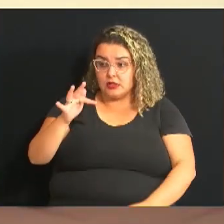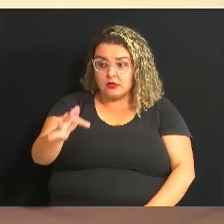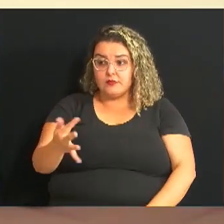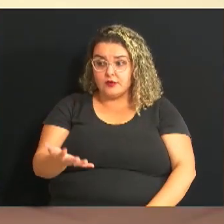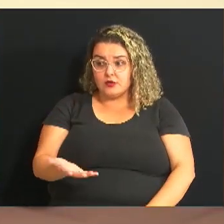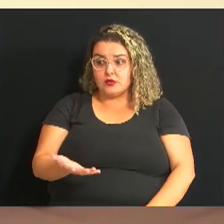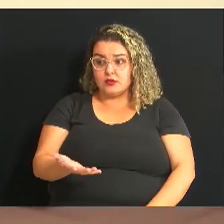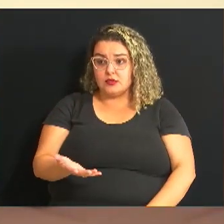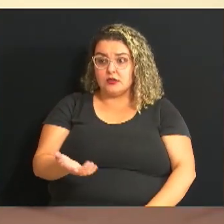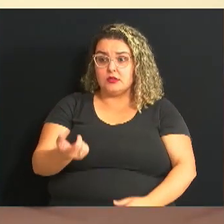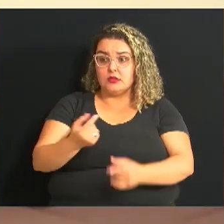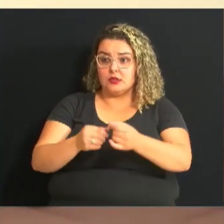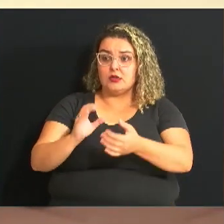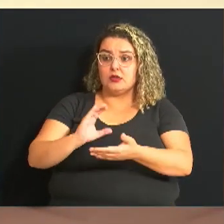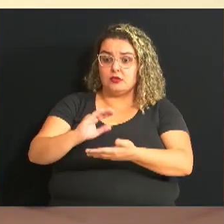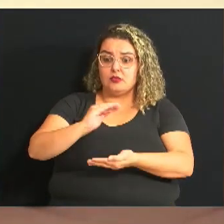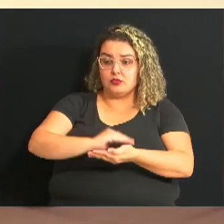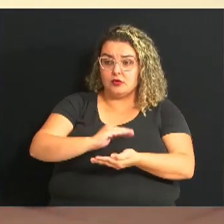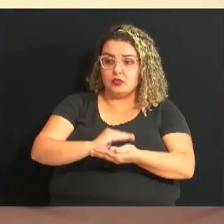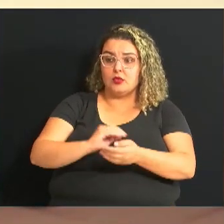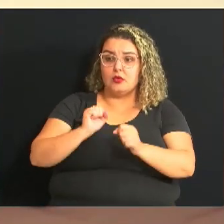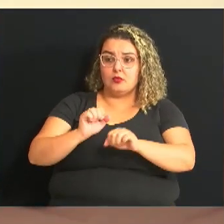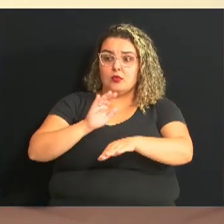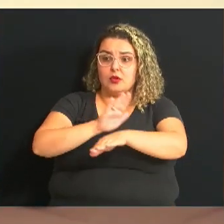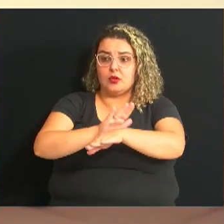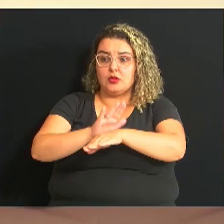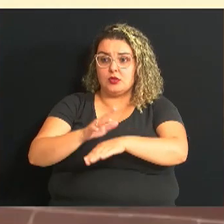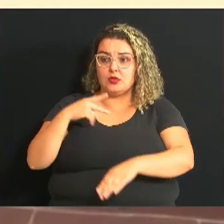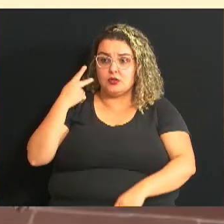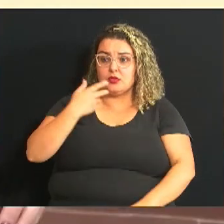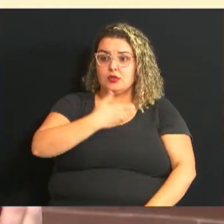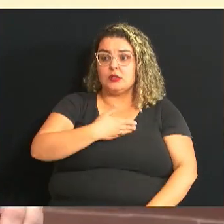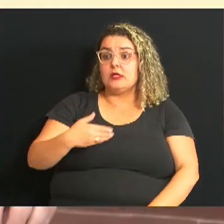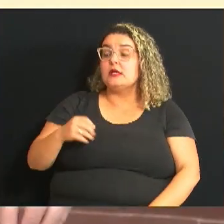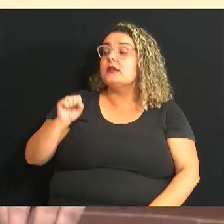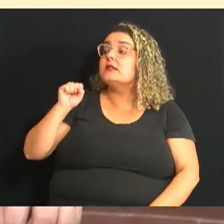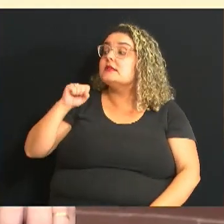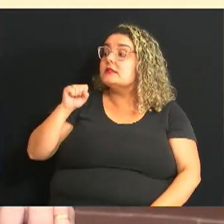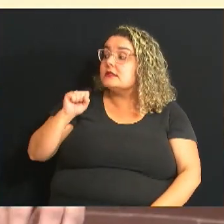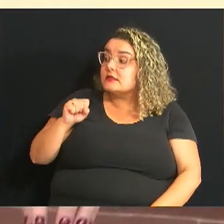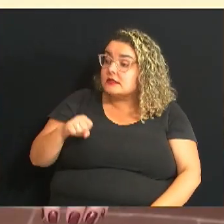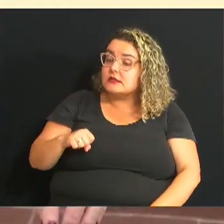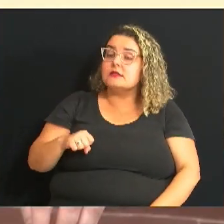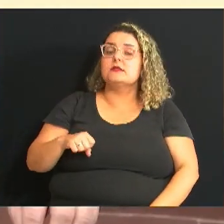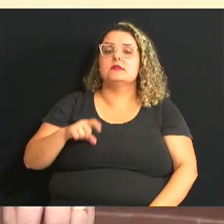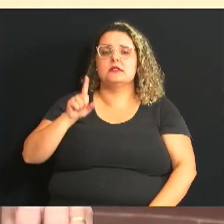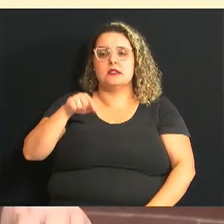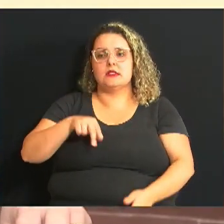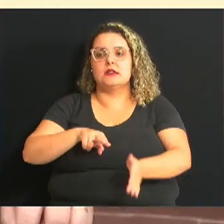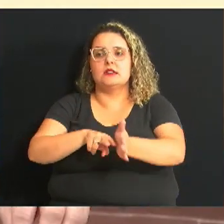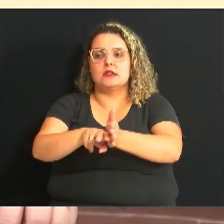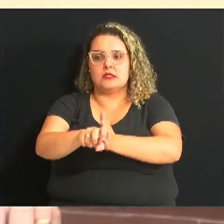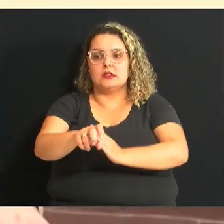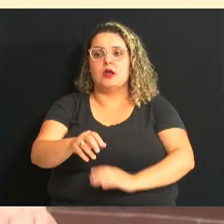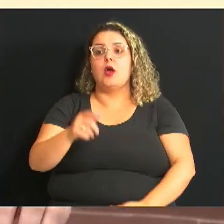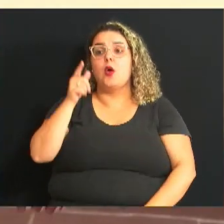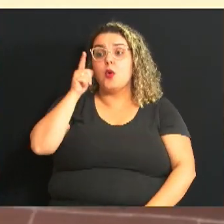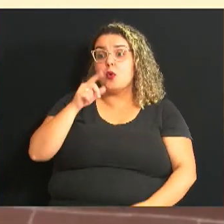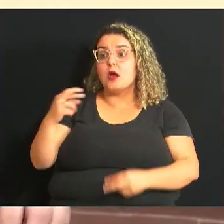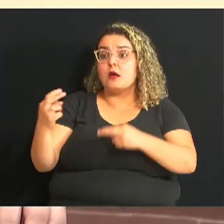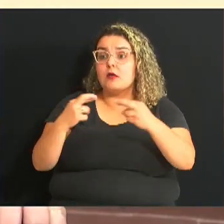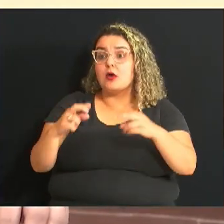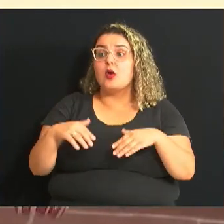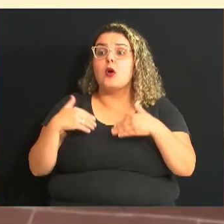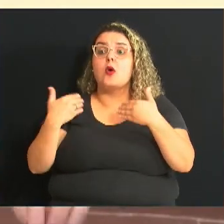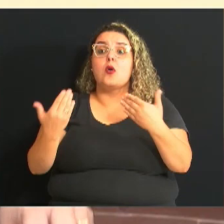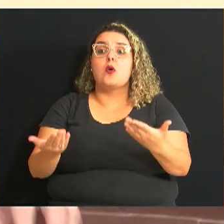essa verba do fundo pode auxiliar nessa política pública. Isso, aí através desse diagnóstico a gente consegue verificar quais são os bairros